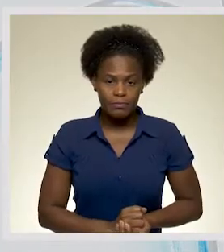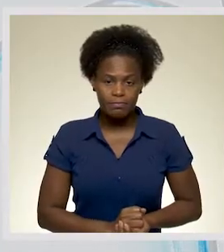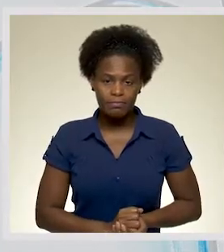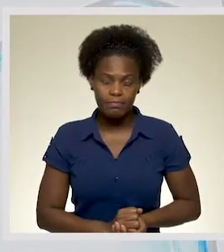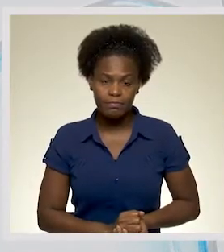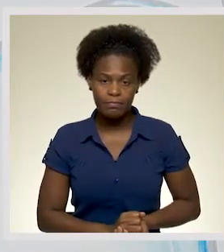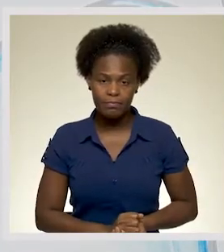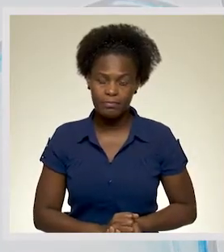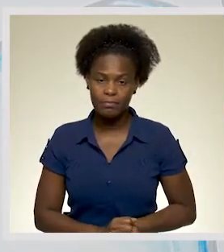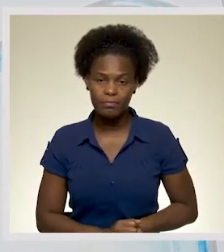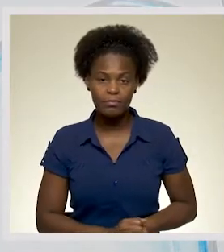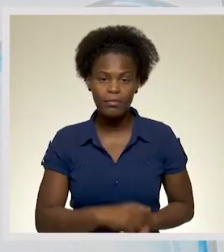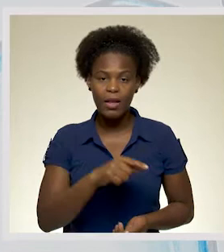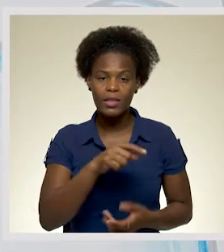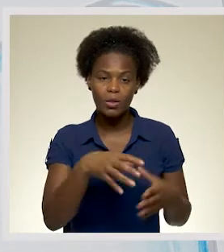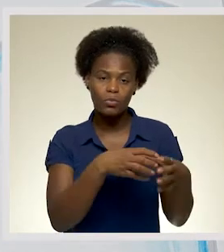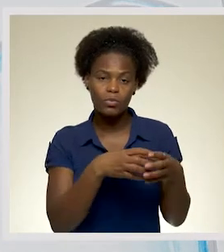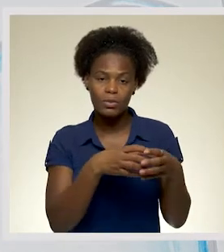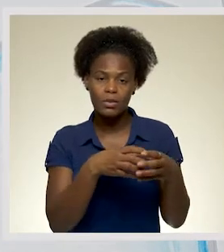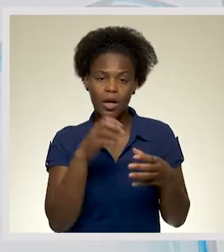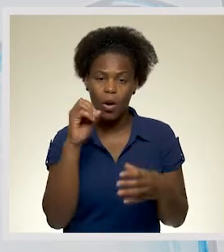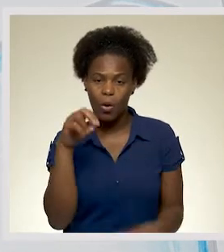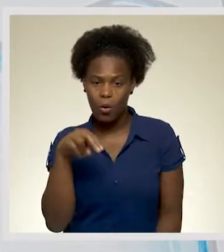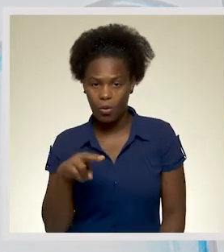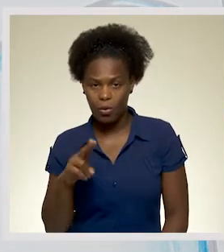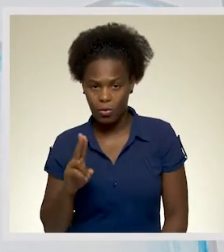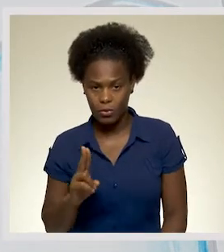Esta Comissão das Nações Unidas